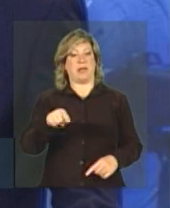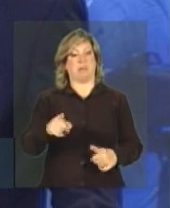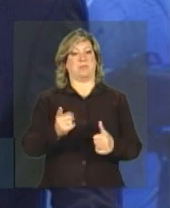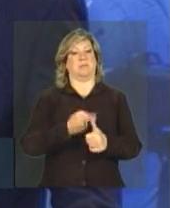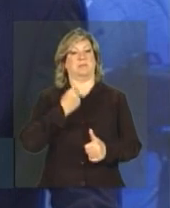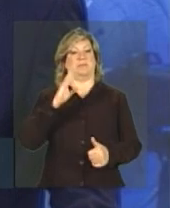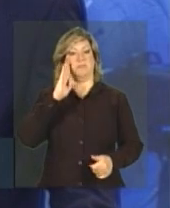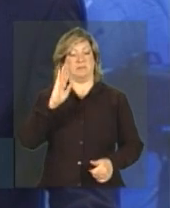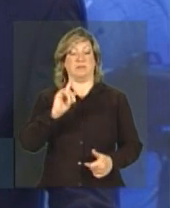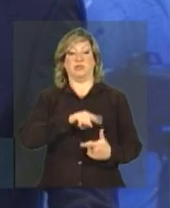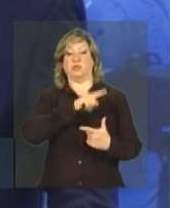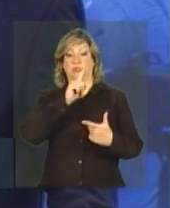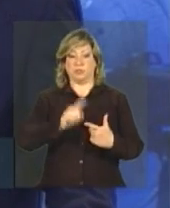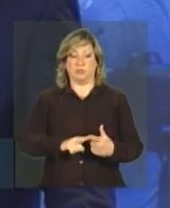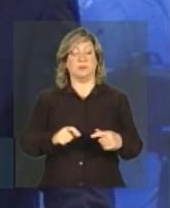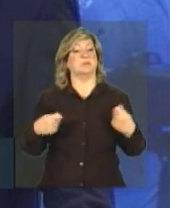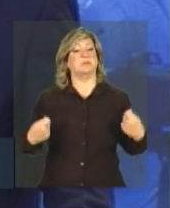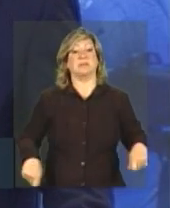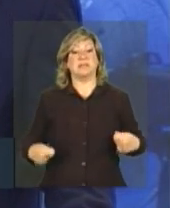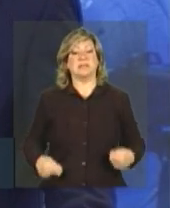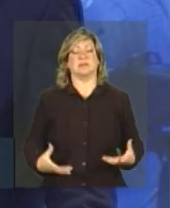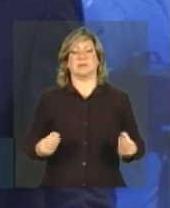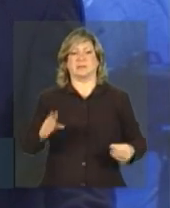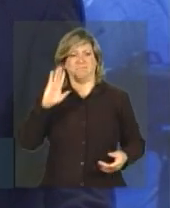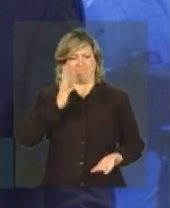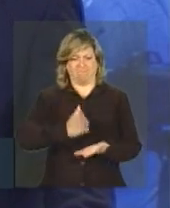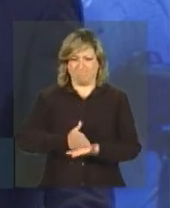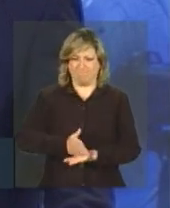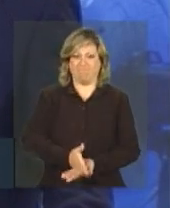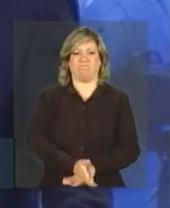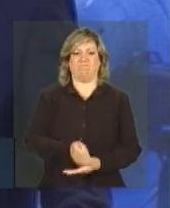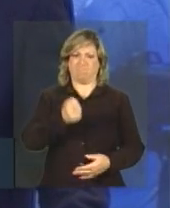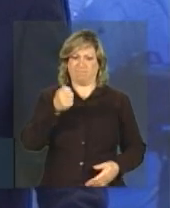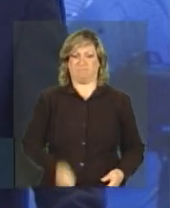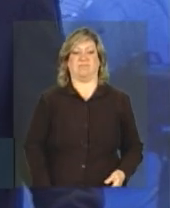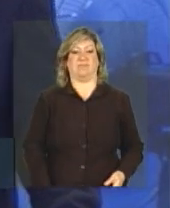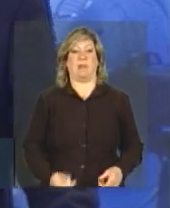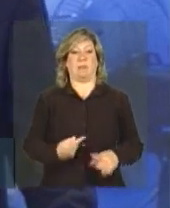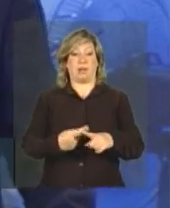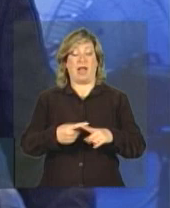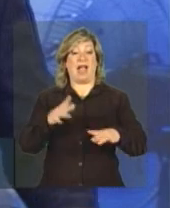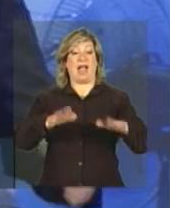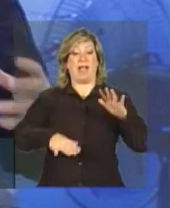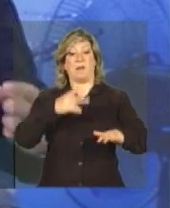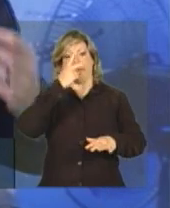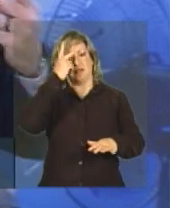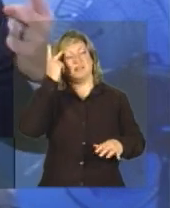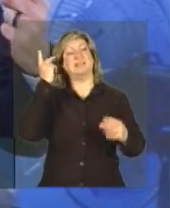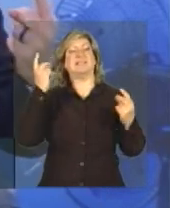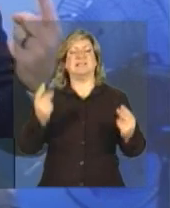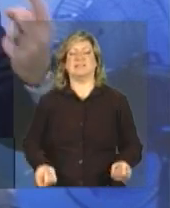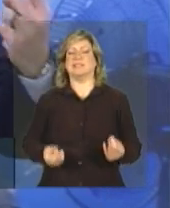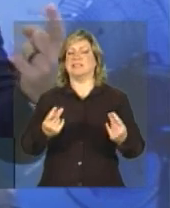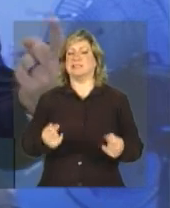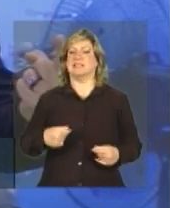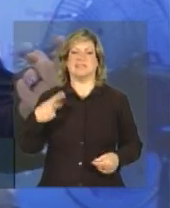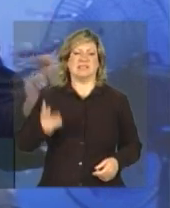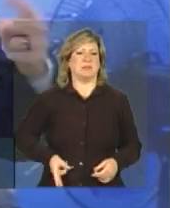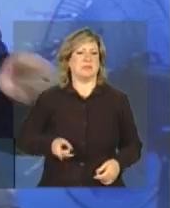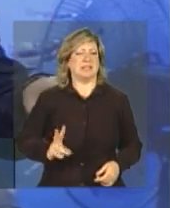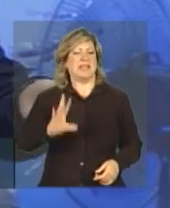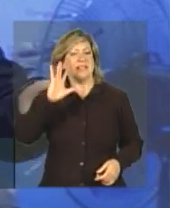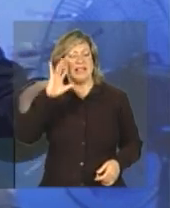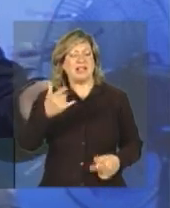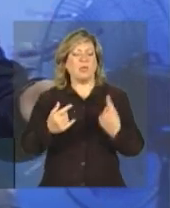condição. A segunda, que é preciso muita determinação. Porque, às vezes, as pessoas passam a vida inteira tentando responder uma